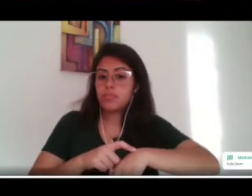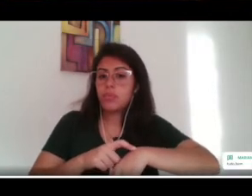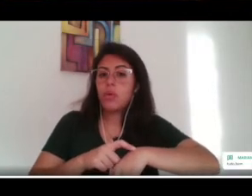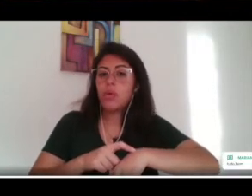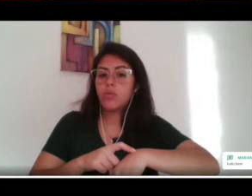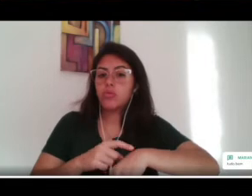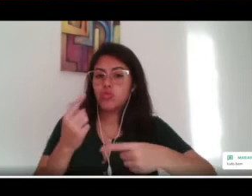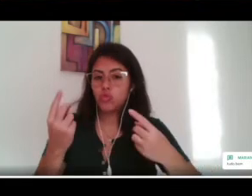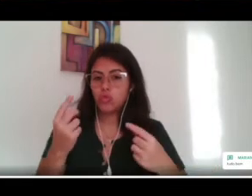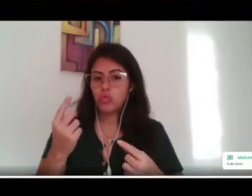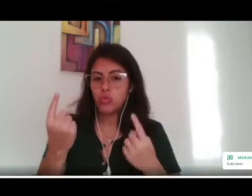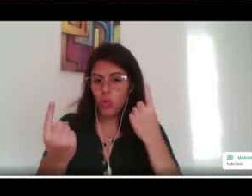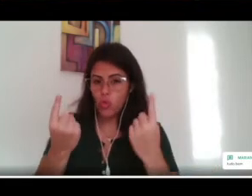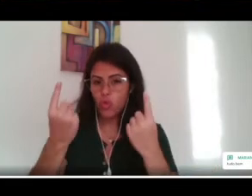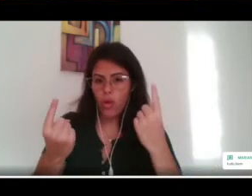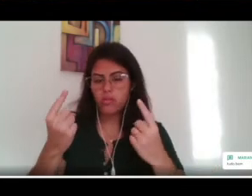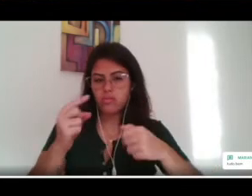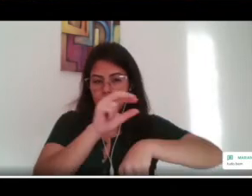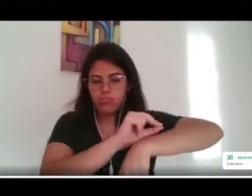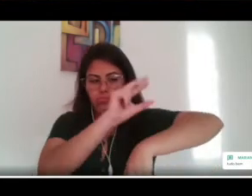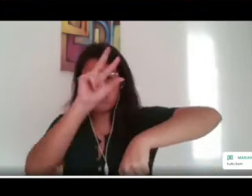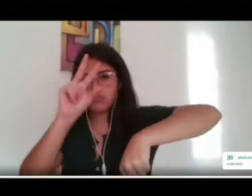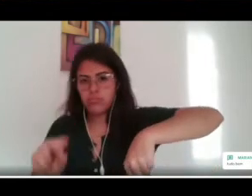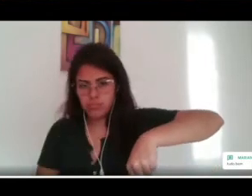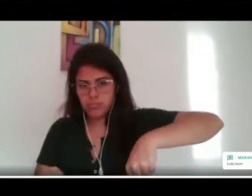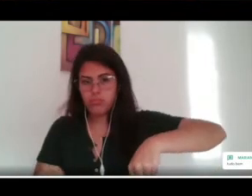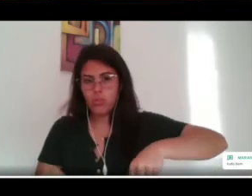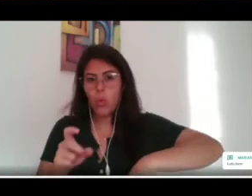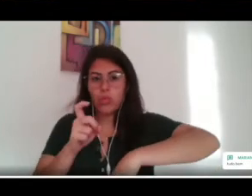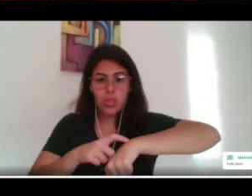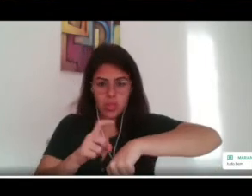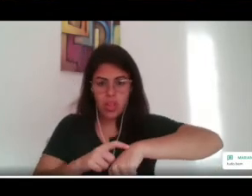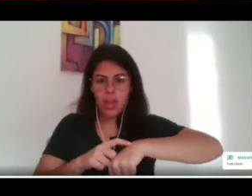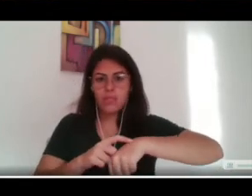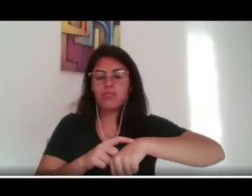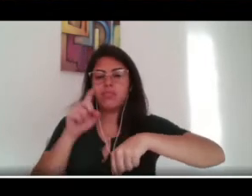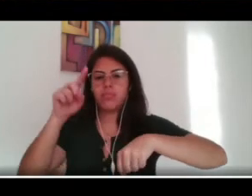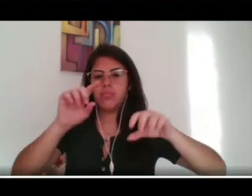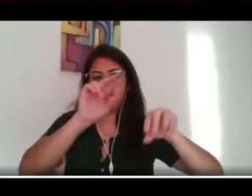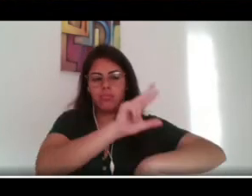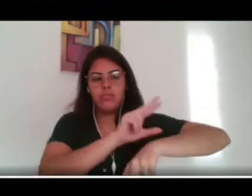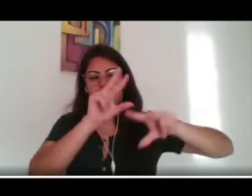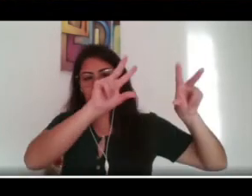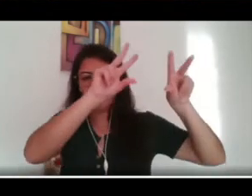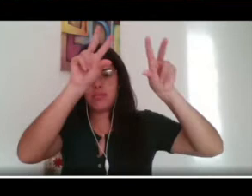tempo? Porque se você olhar aqui, ó, para o grilo C, o Y,